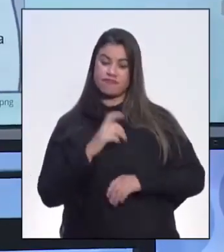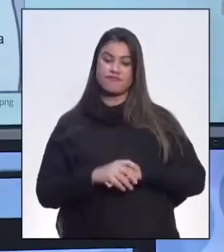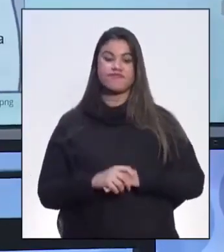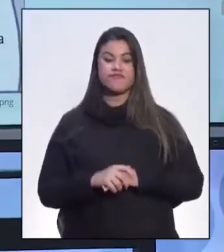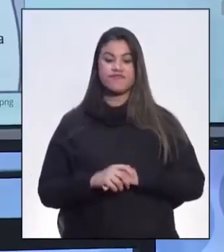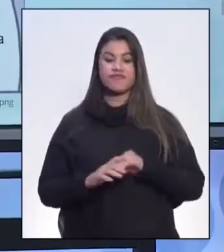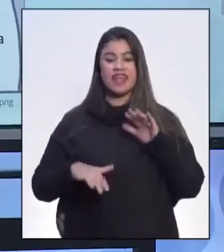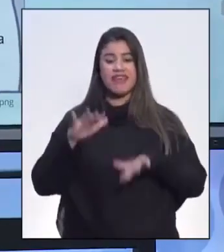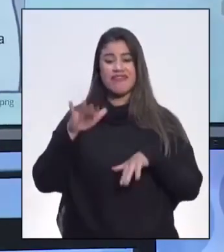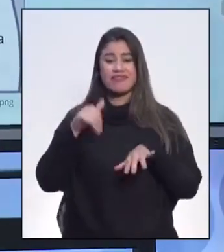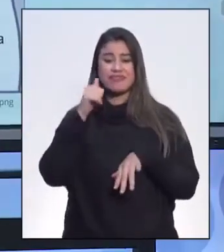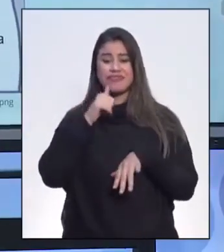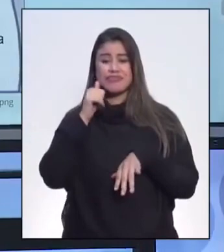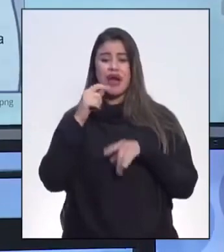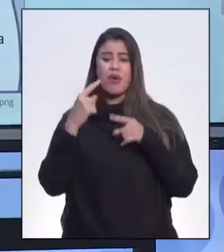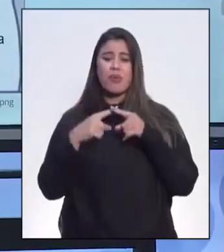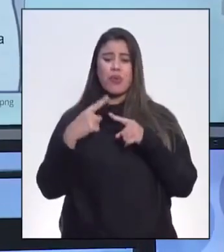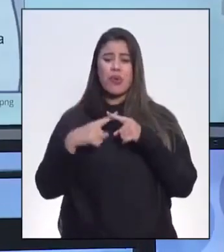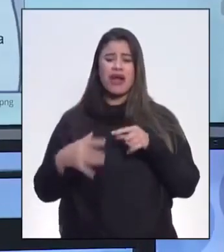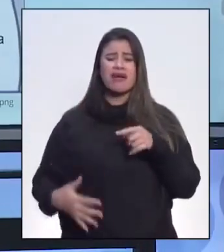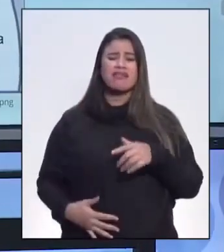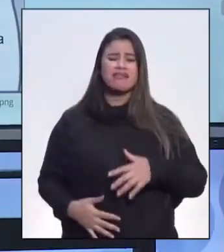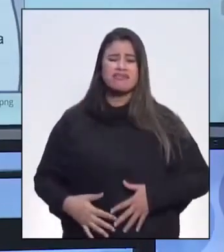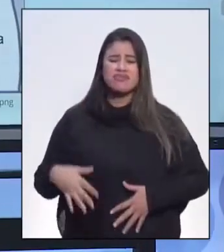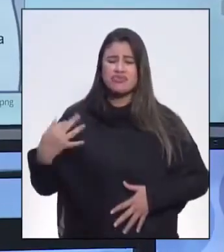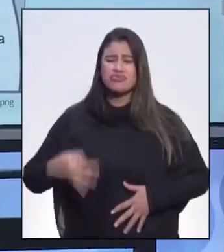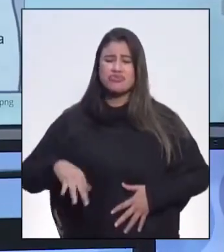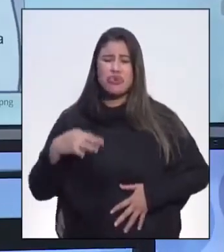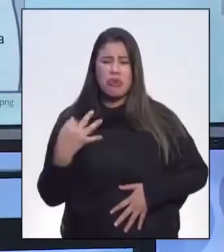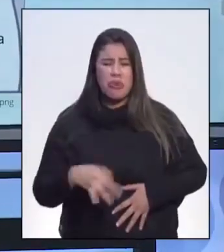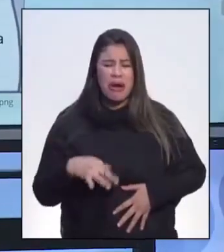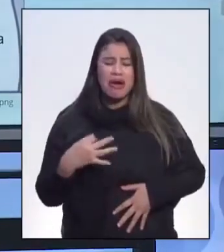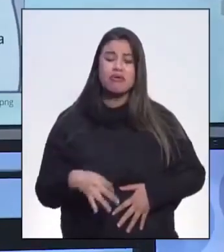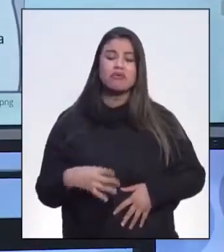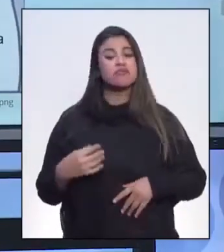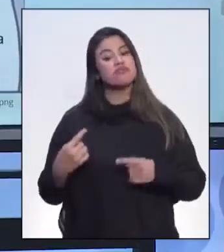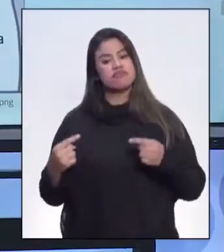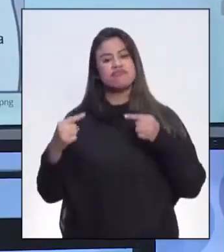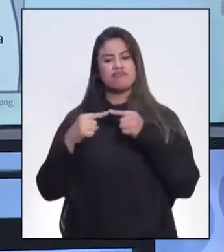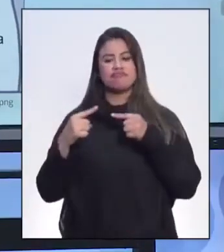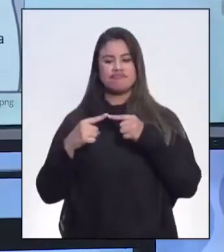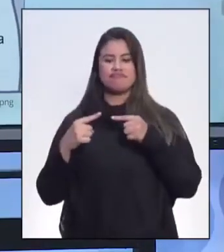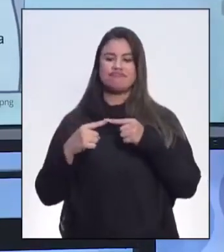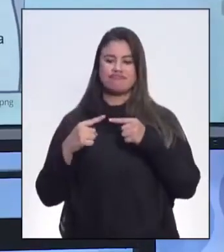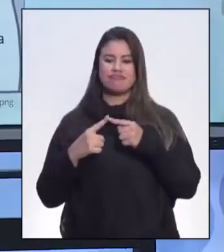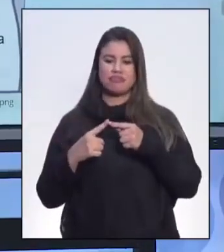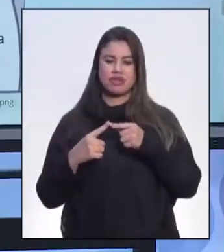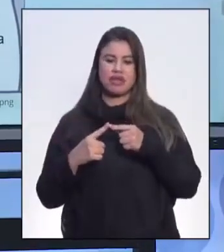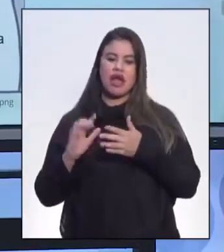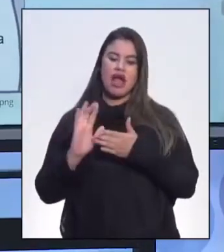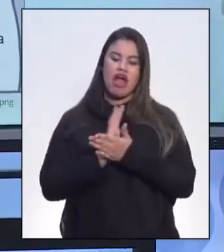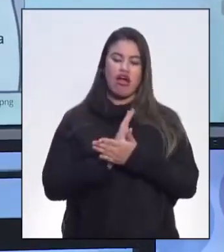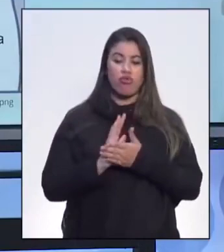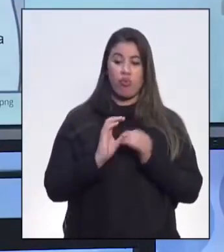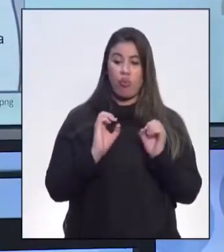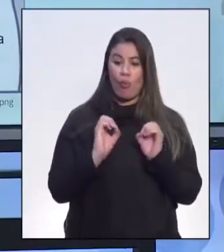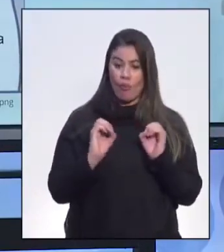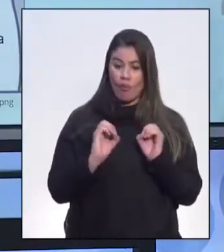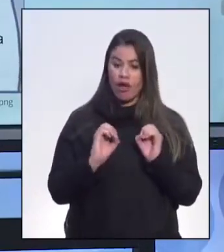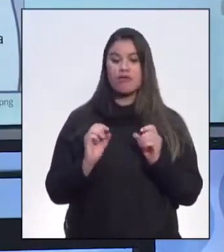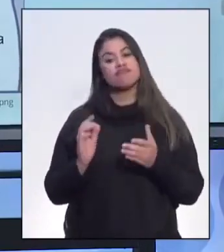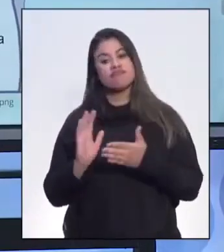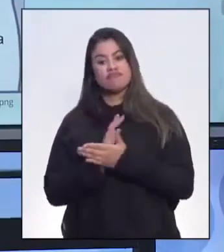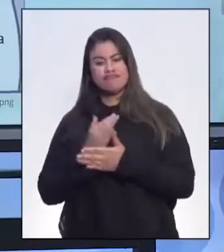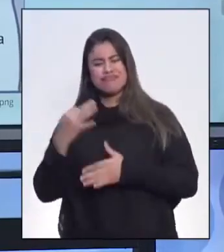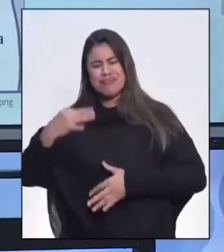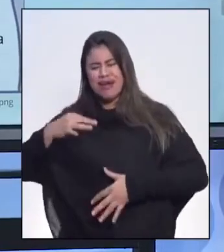meninas perguntam, por que eu tenho cólica, não sei o quê. Então, tem a ver com esse processo aqui. Alguns não sentem, outros sentem,